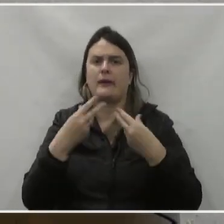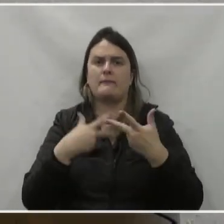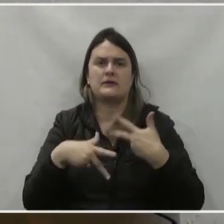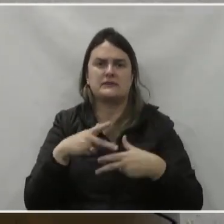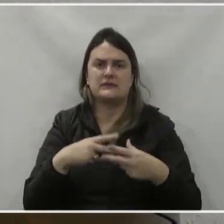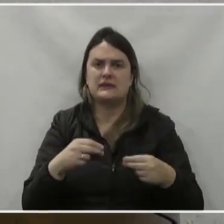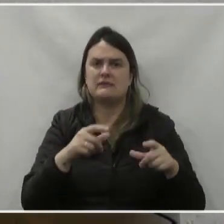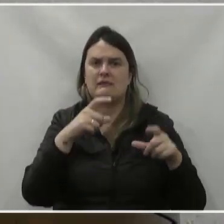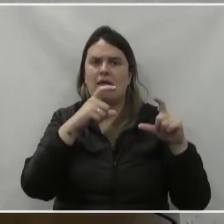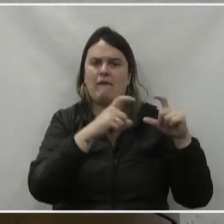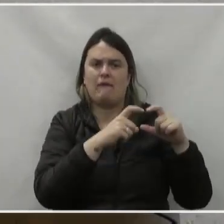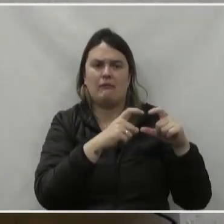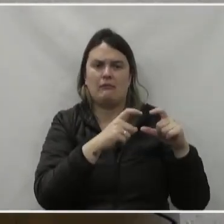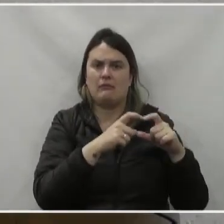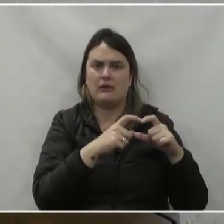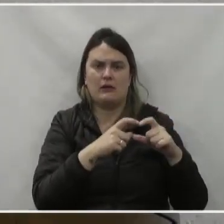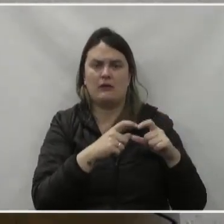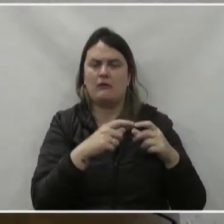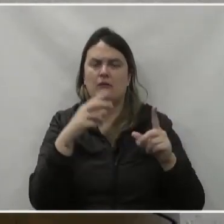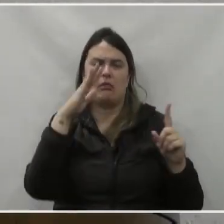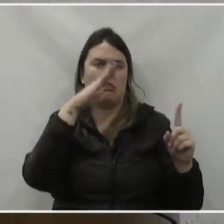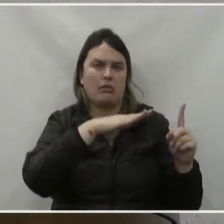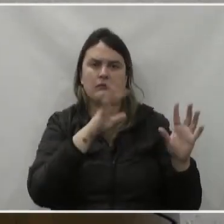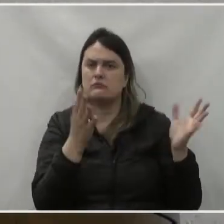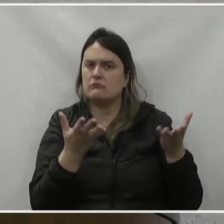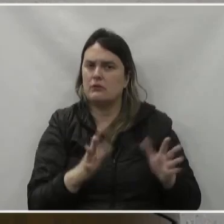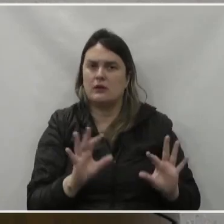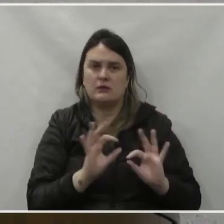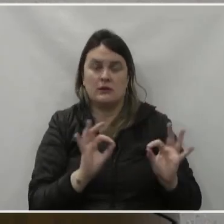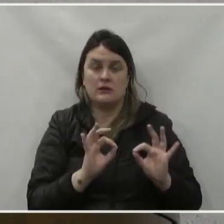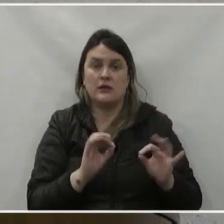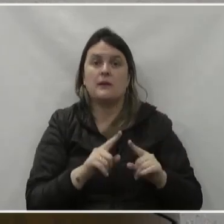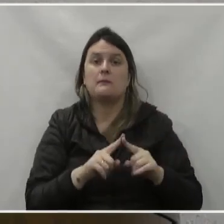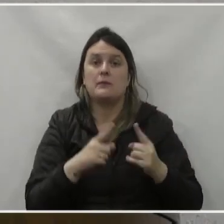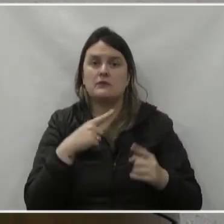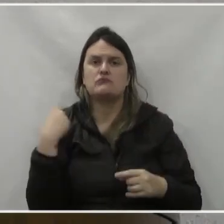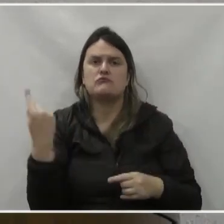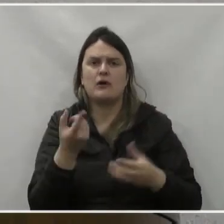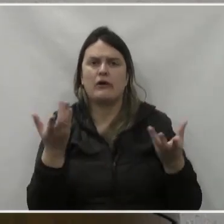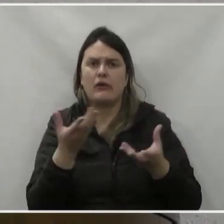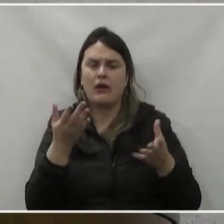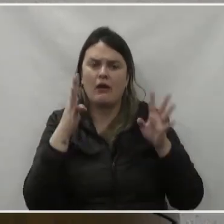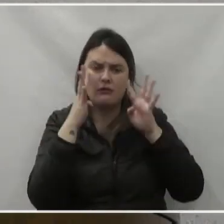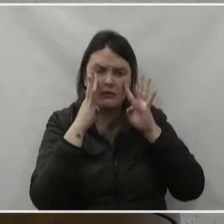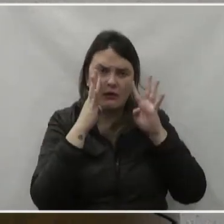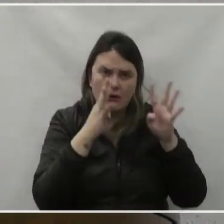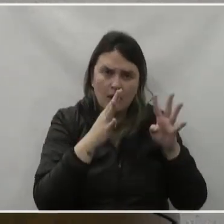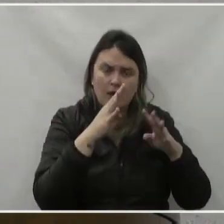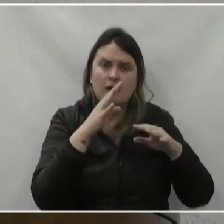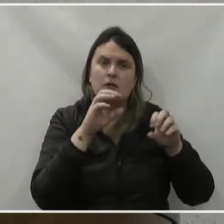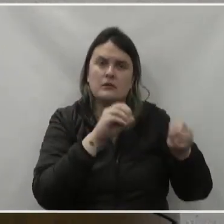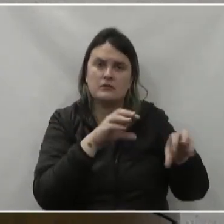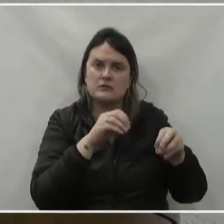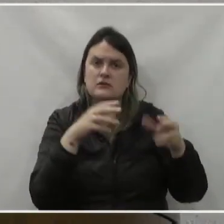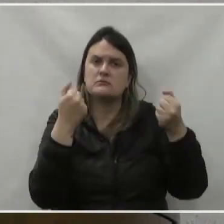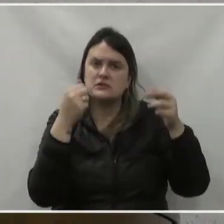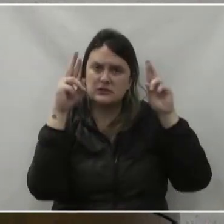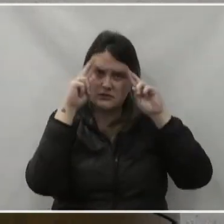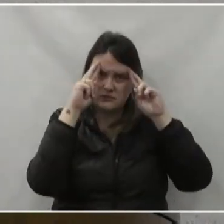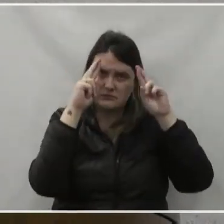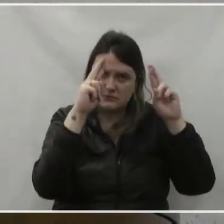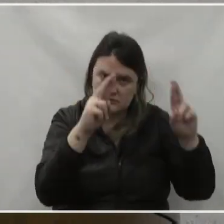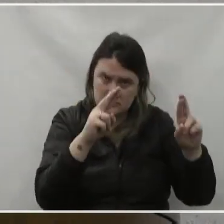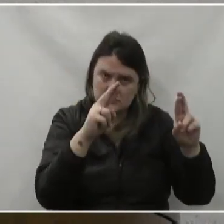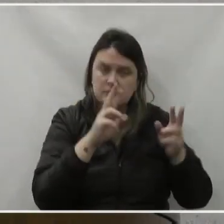presentes, carteirinhas que se curvem diante de nós, mas sim que olhem a educação com devido